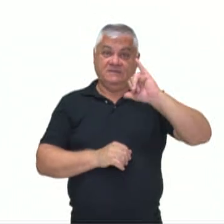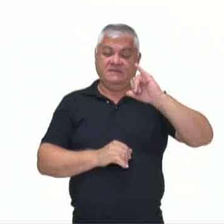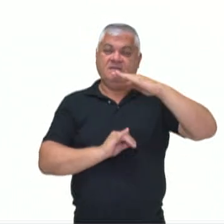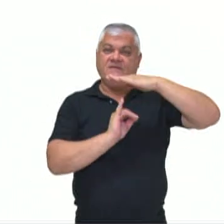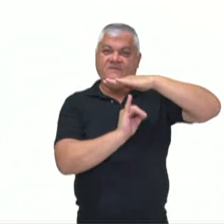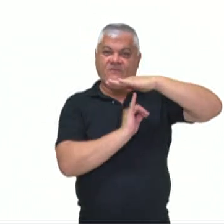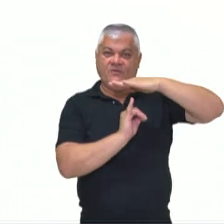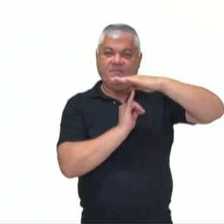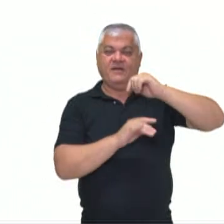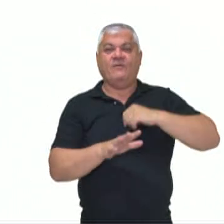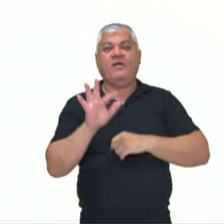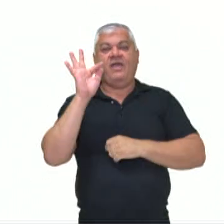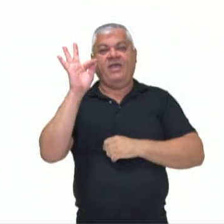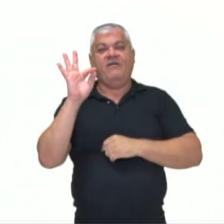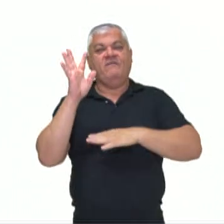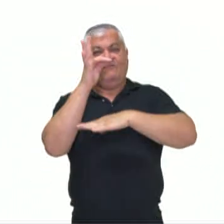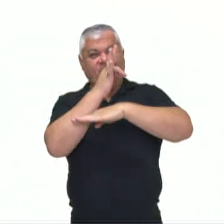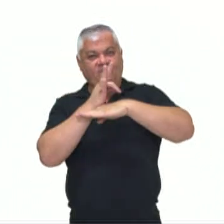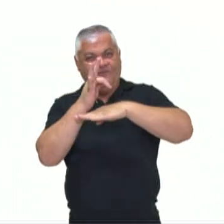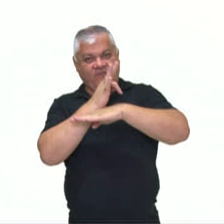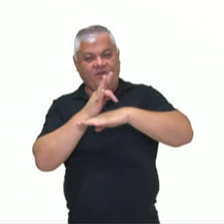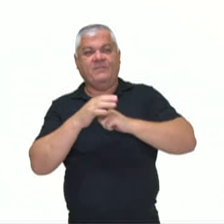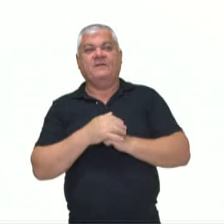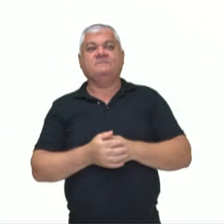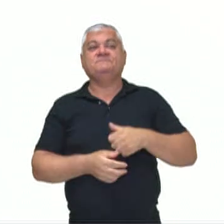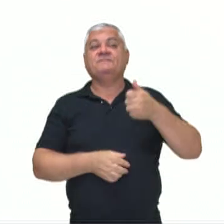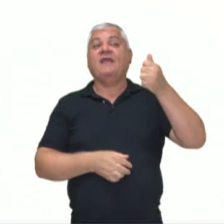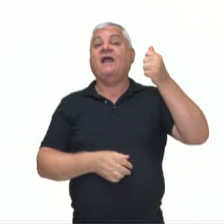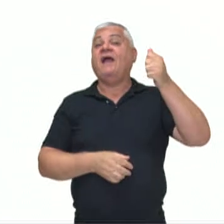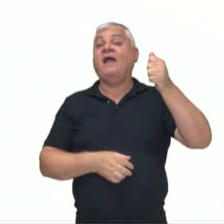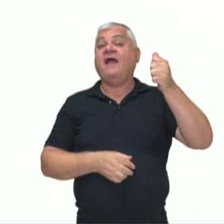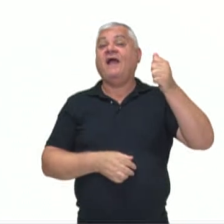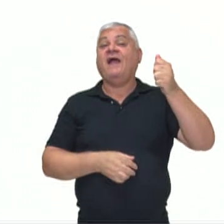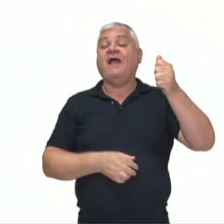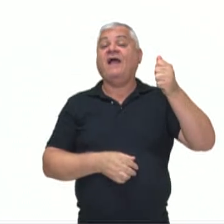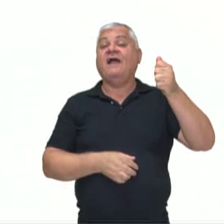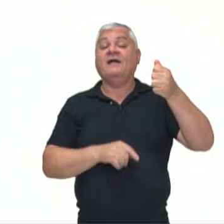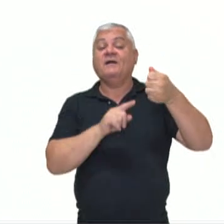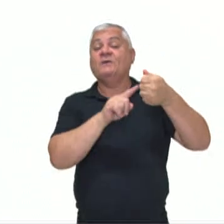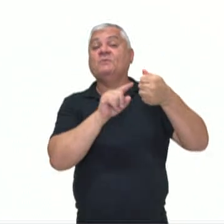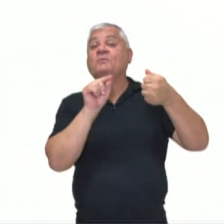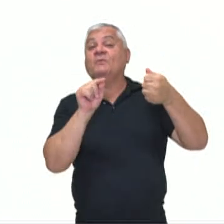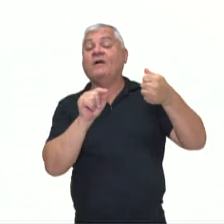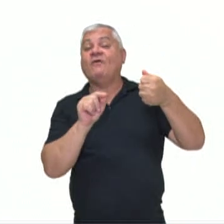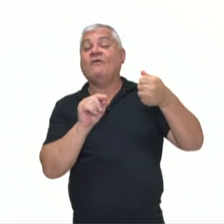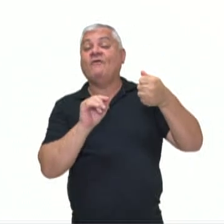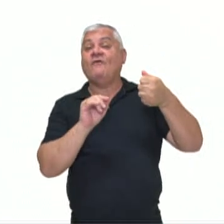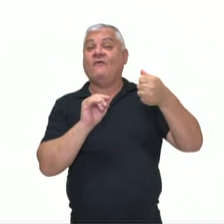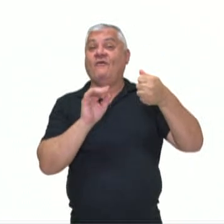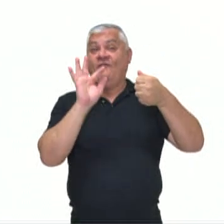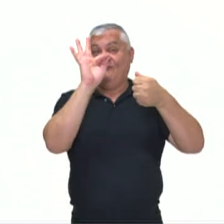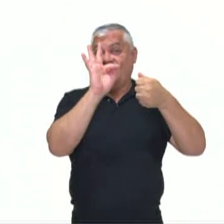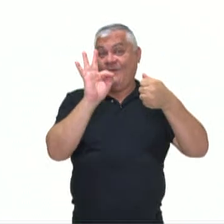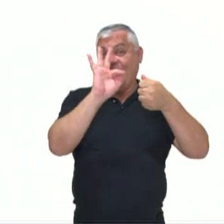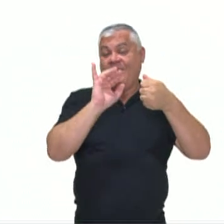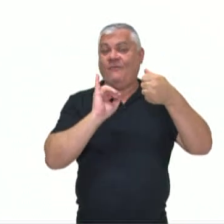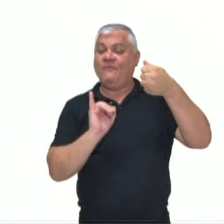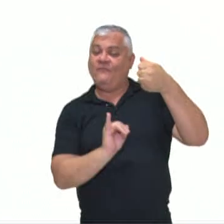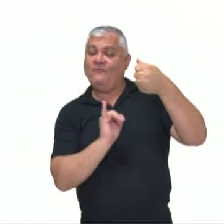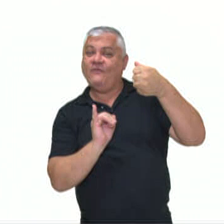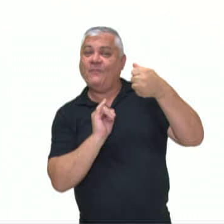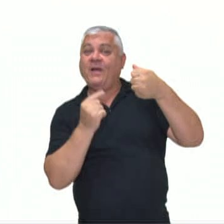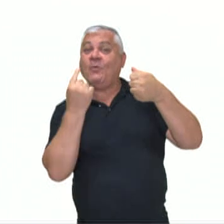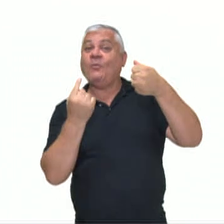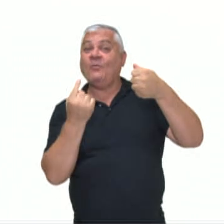formal. Letra A. Perdón, ¿es usted la señorita Carmen o Manuela? Es que se parecen mucho. Letra